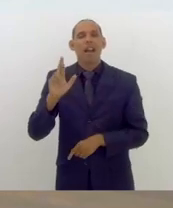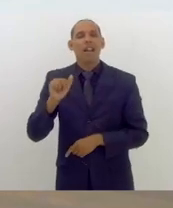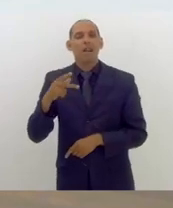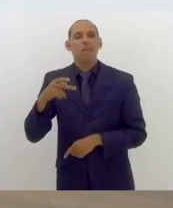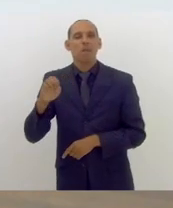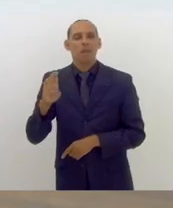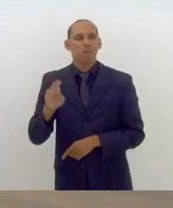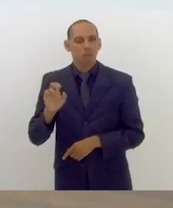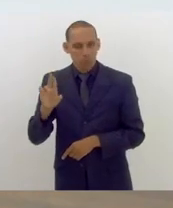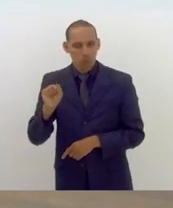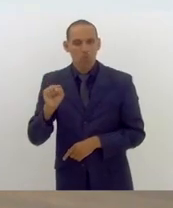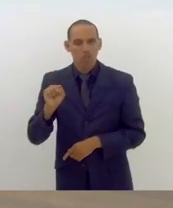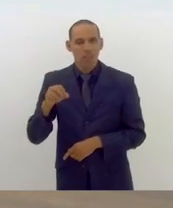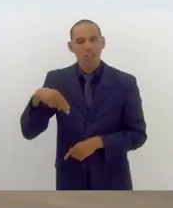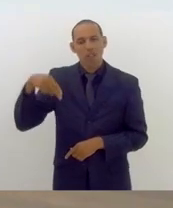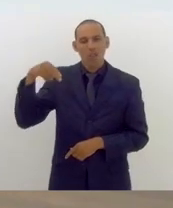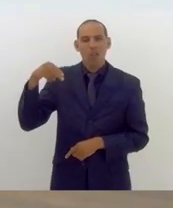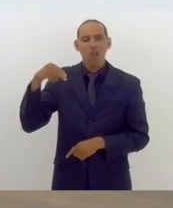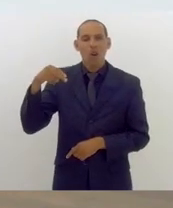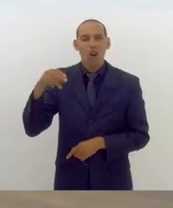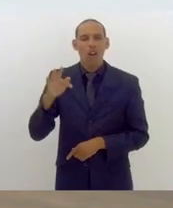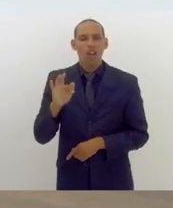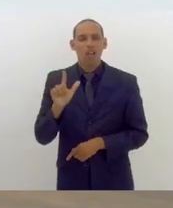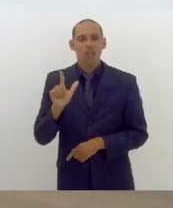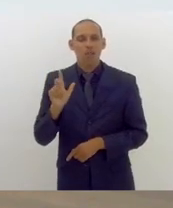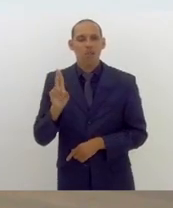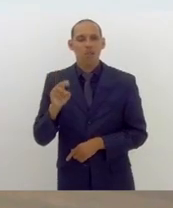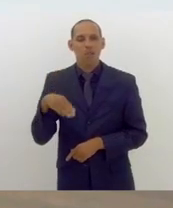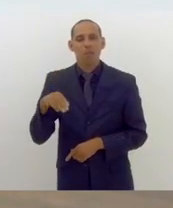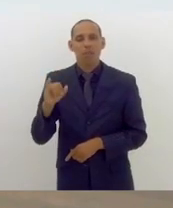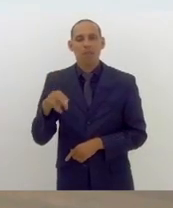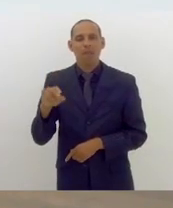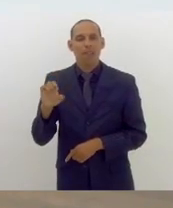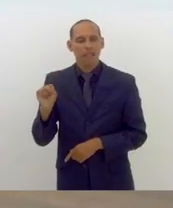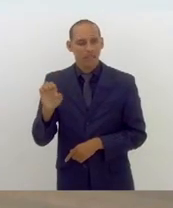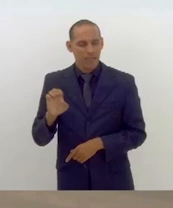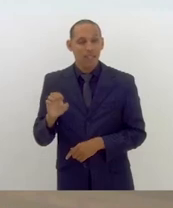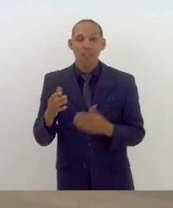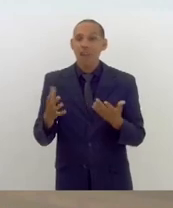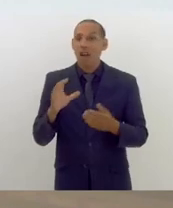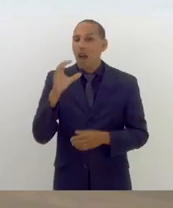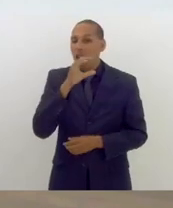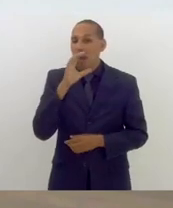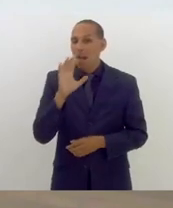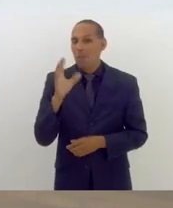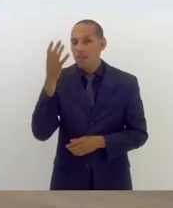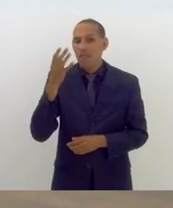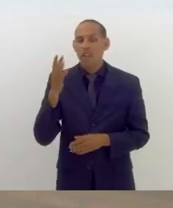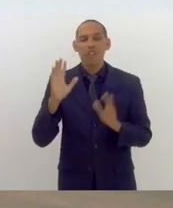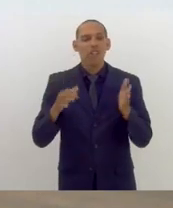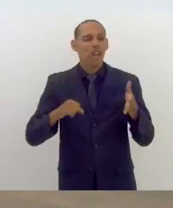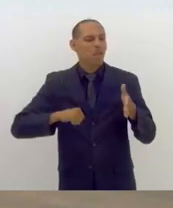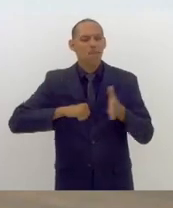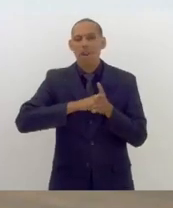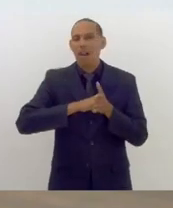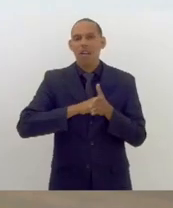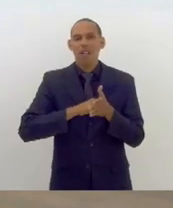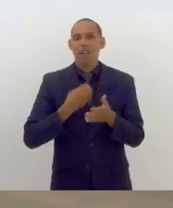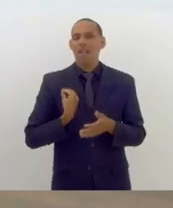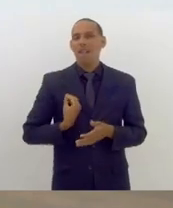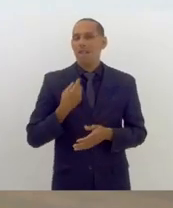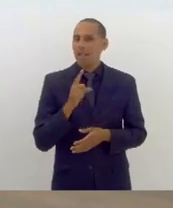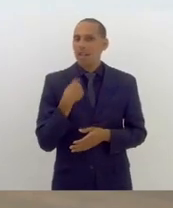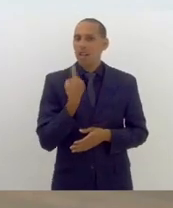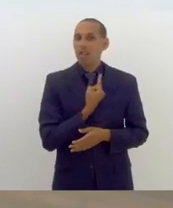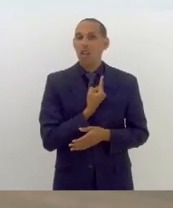da água também então que a gente está falando aqui é que a emergência climática já causa impacto nas nossas